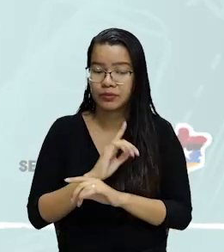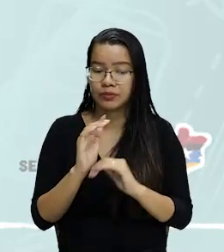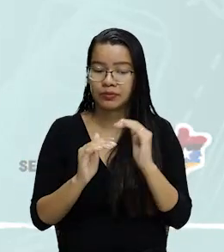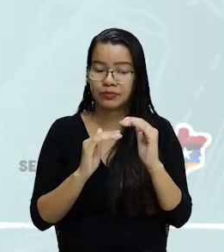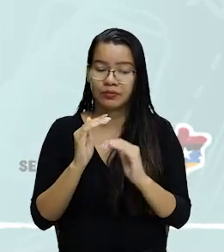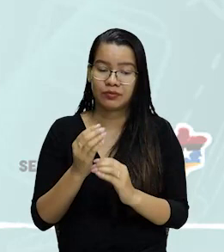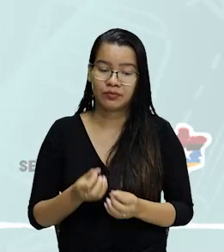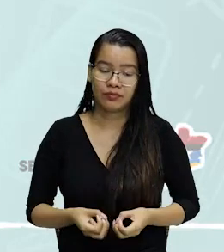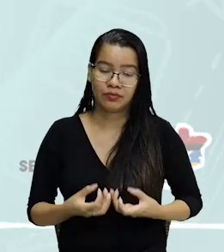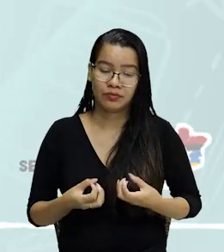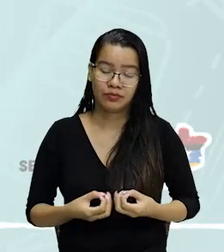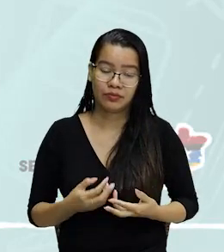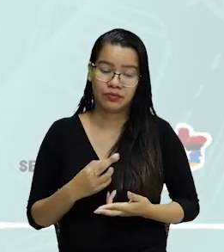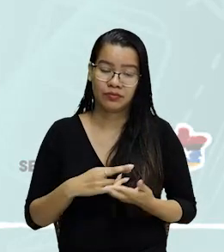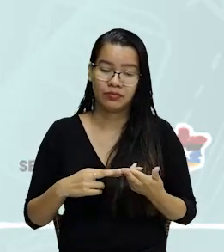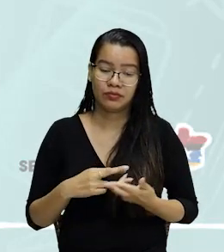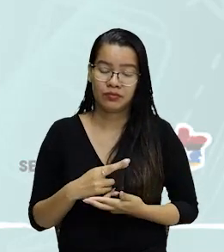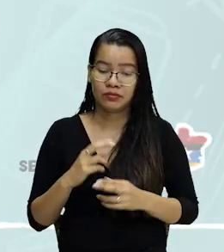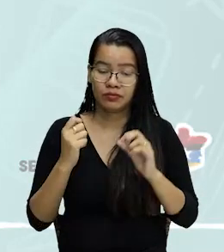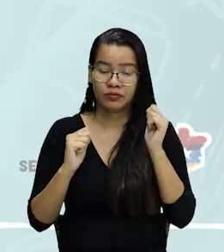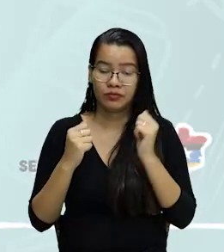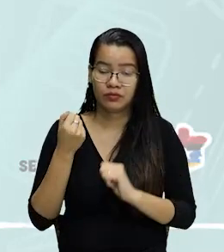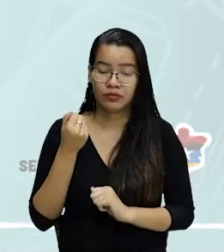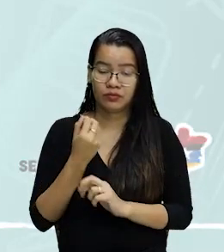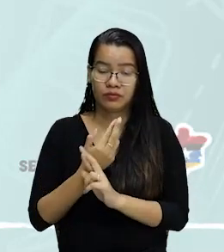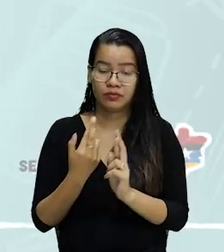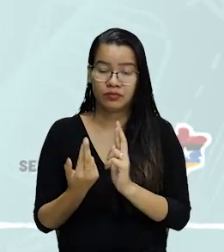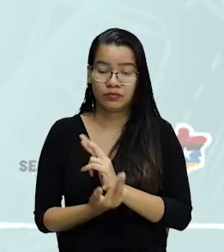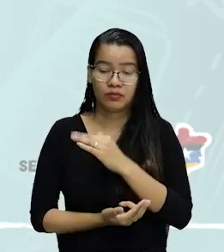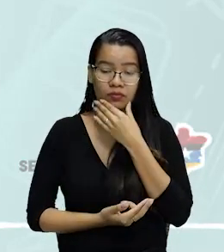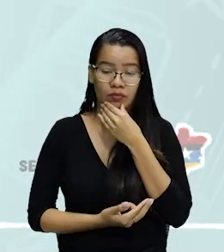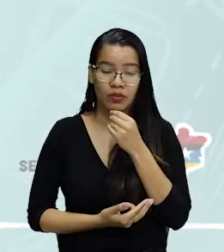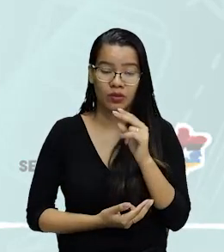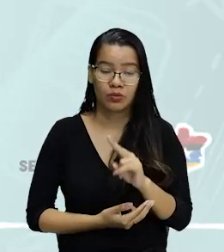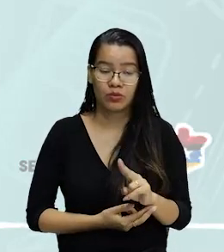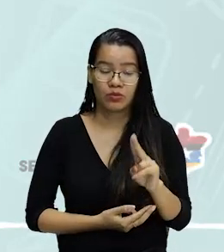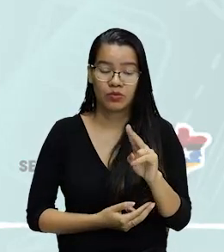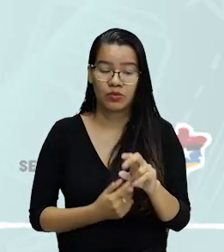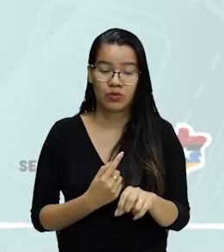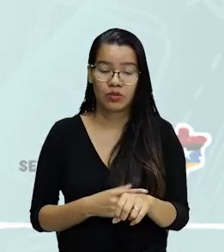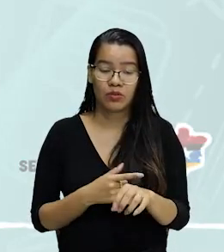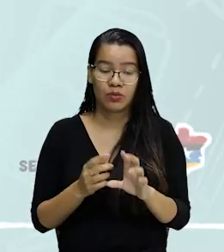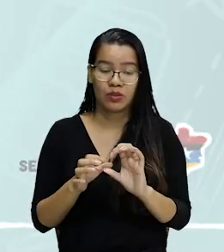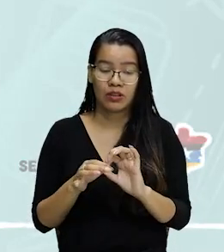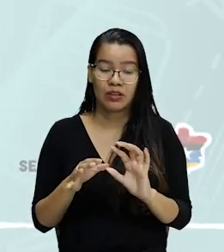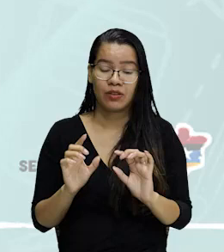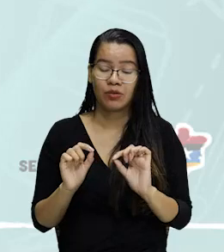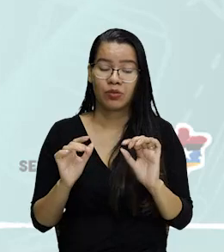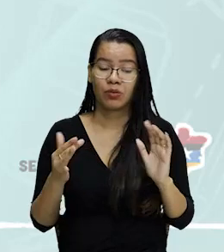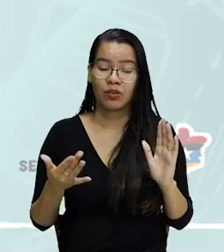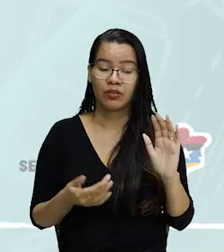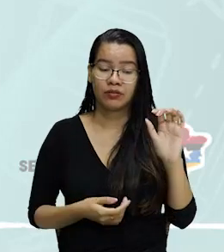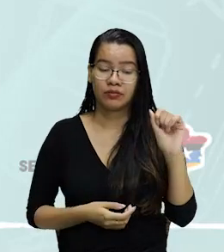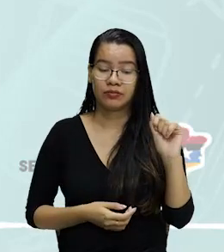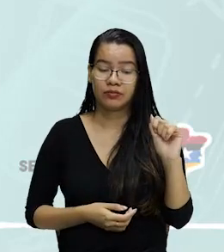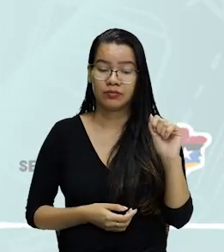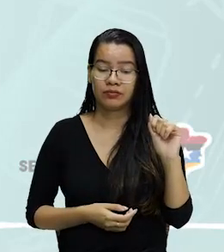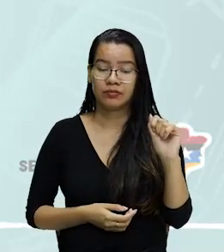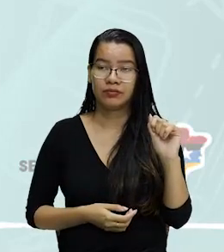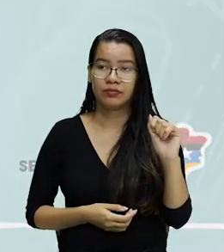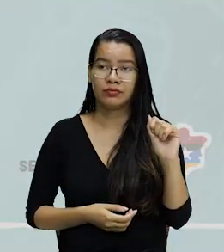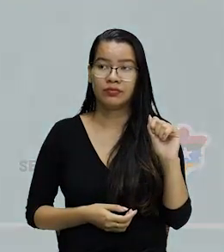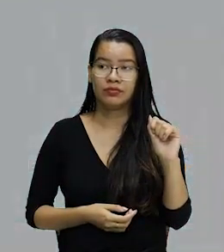Industrial na relação dos homens com o uso de tempo livre é... Aí vamos lá. Letra A, intensificação da busca do